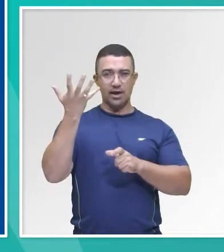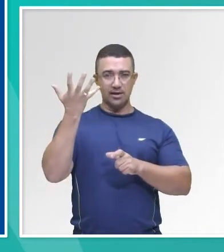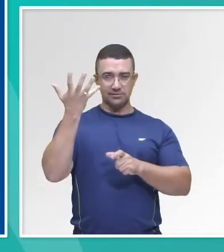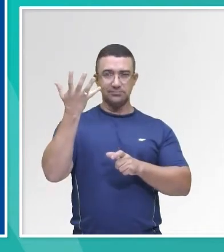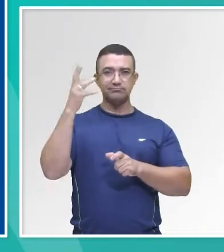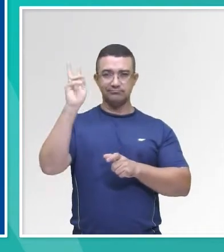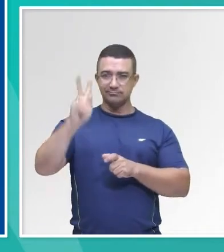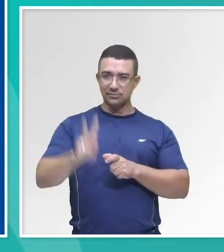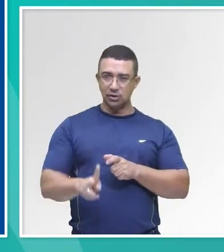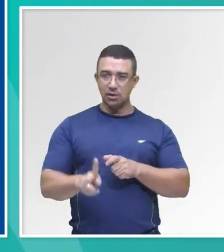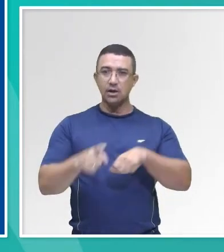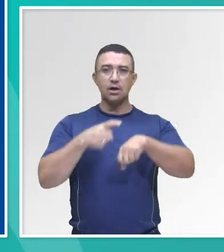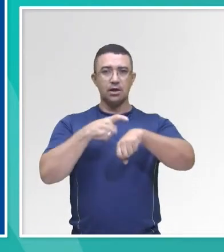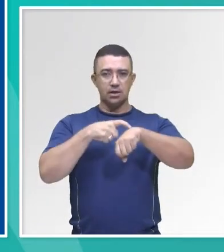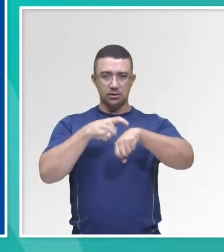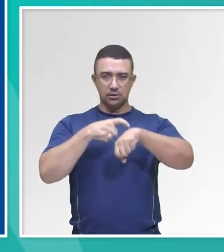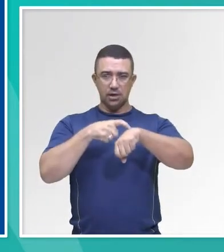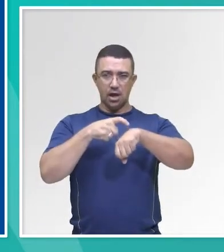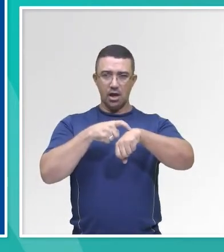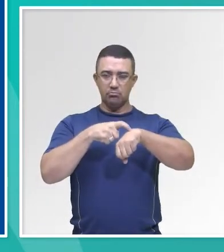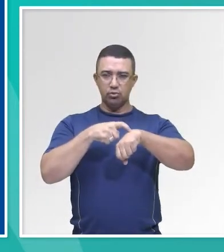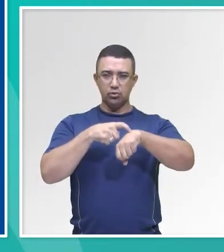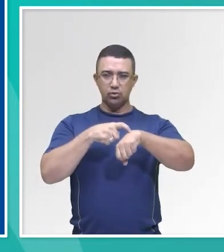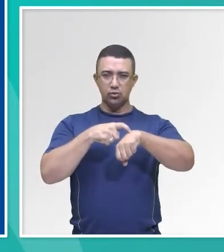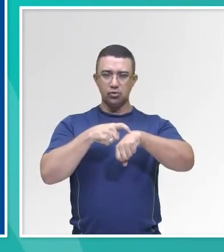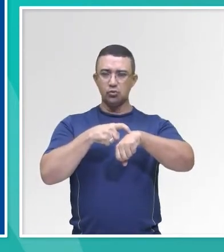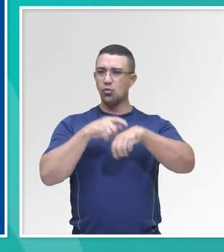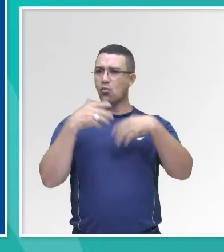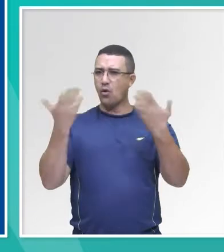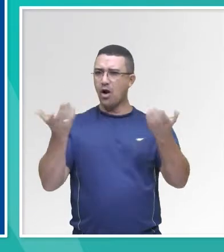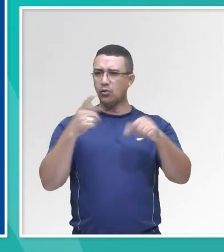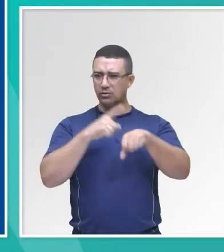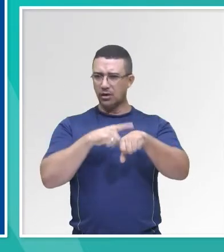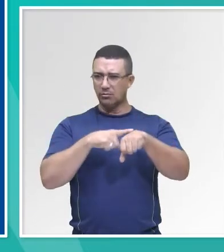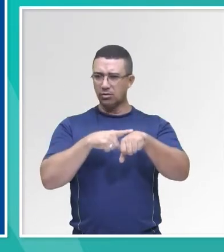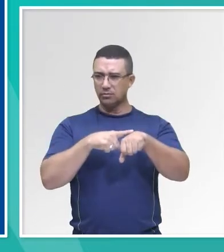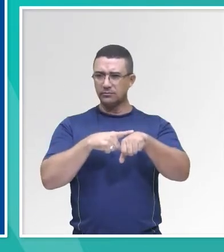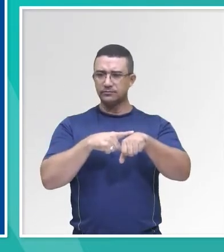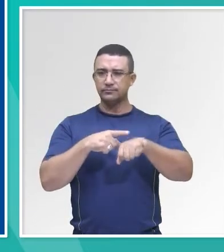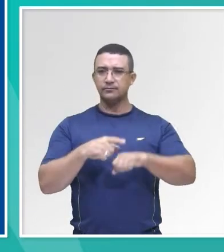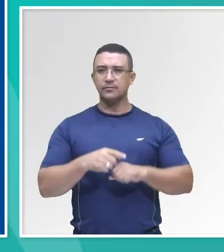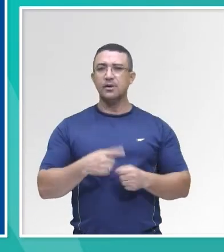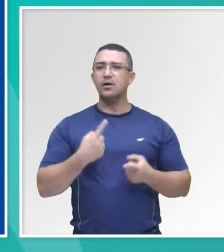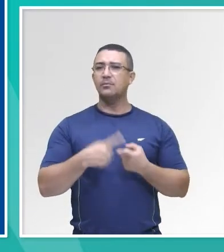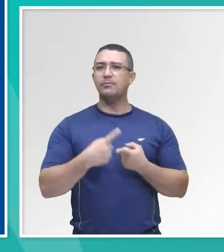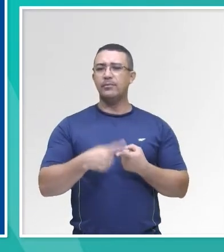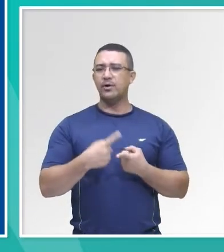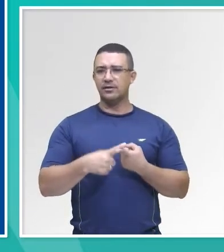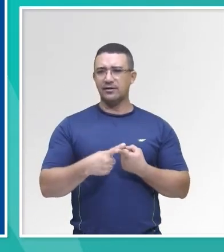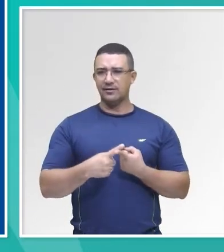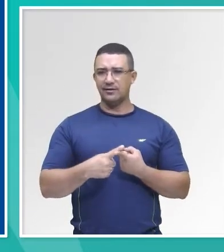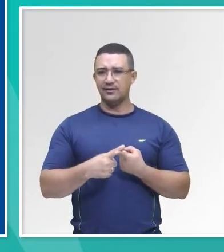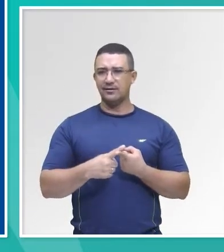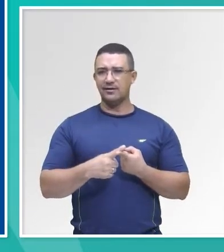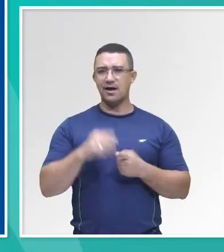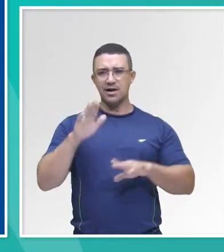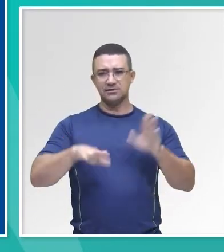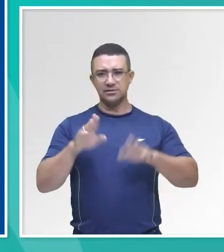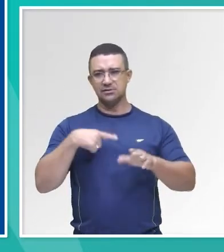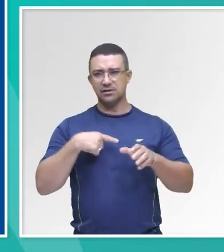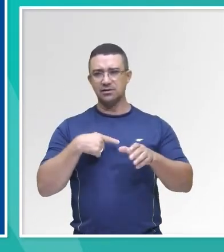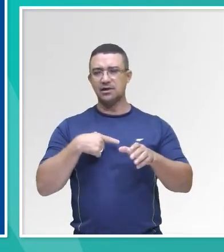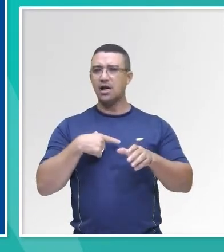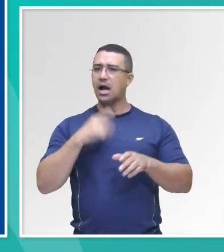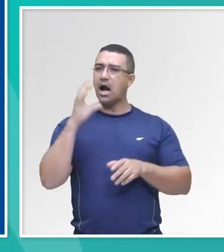tempo é que está se passando essa história. Por que ele tem esse corte mais amplo, ele tem mais